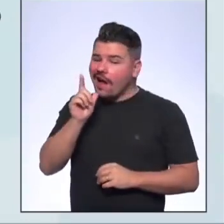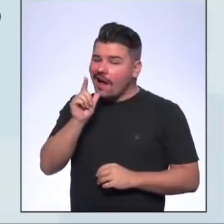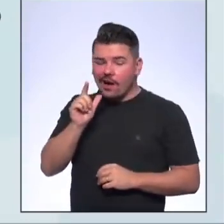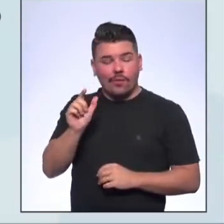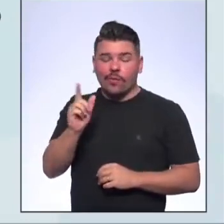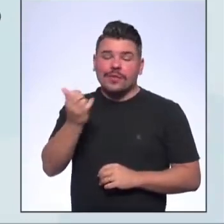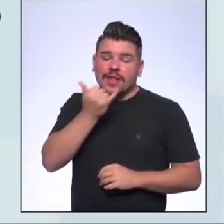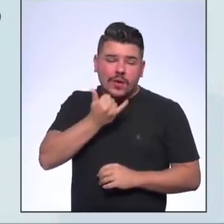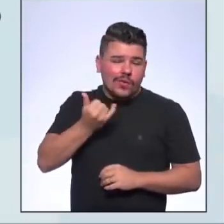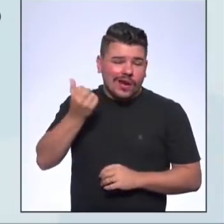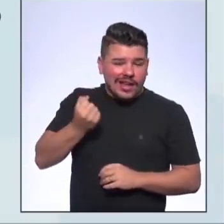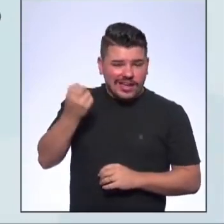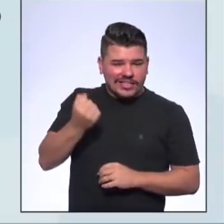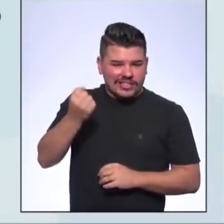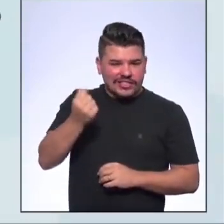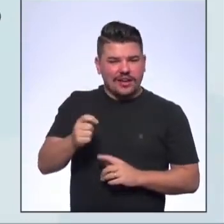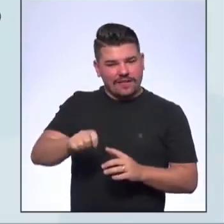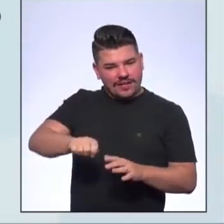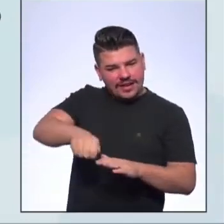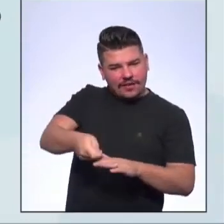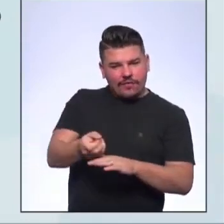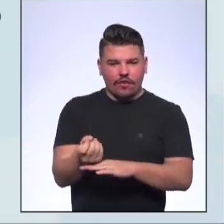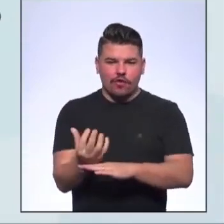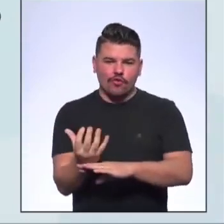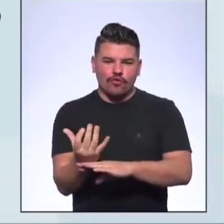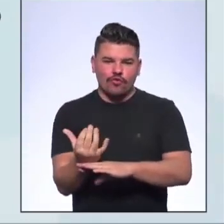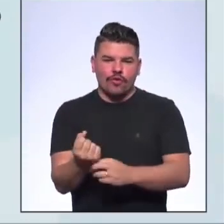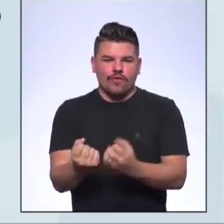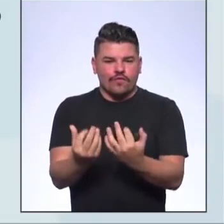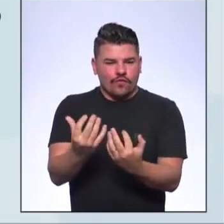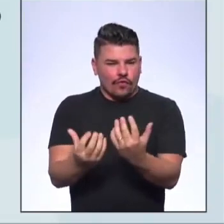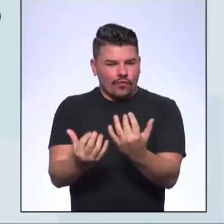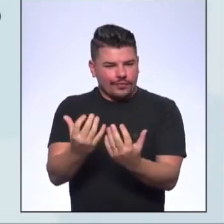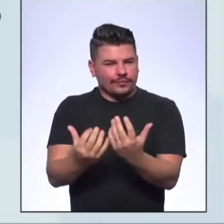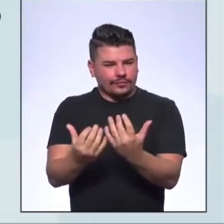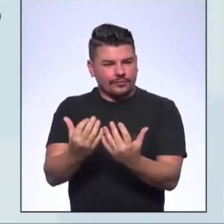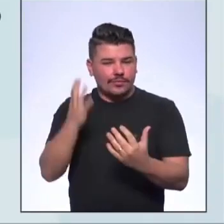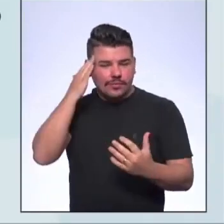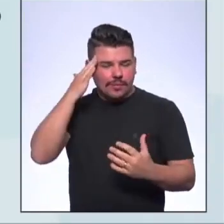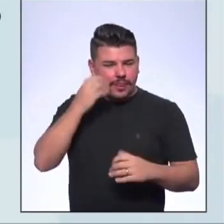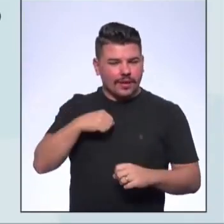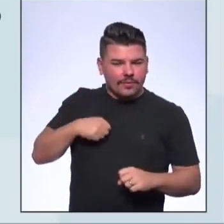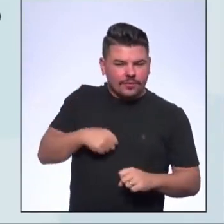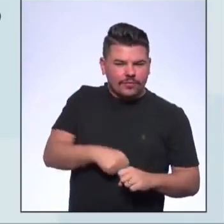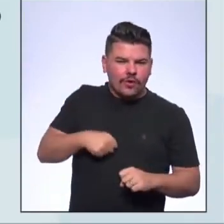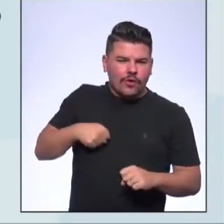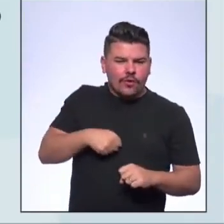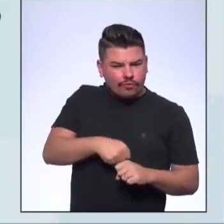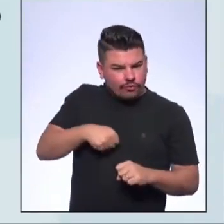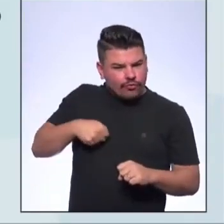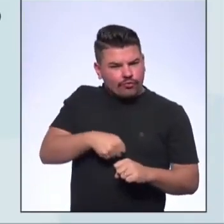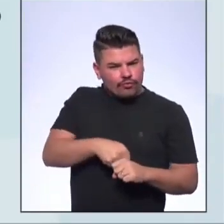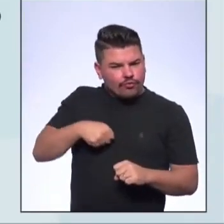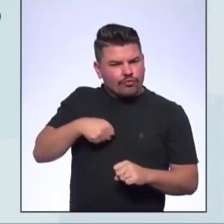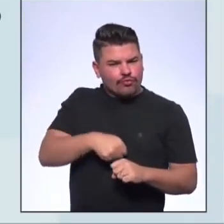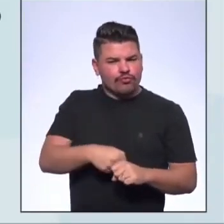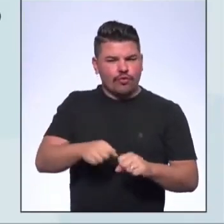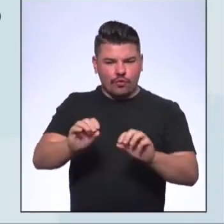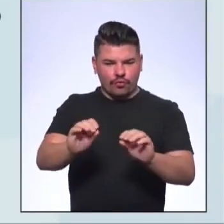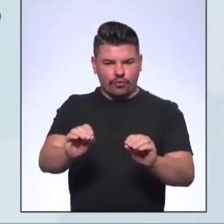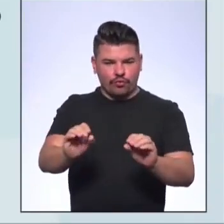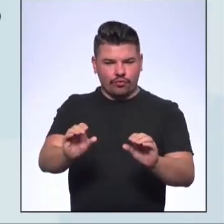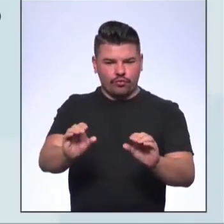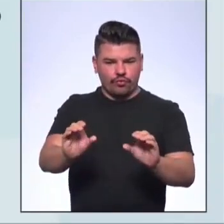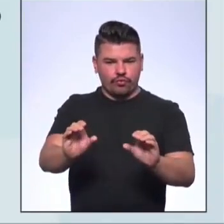alguma relação? Né? Se você tá lá, né, enchendo o pneu da sua bicicleta, né, colocando gás ali dentro, né, ar ali dentro, ali no caso, qual que